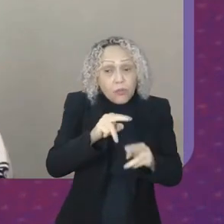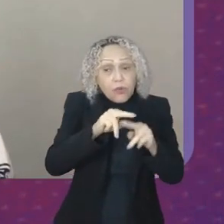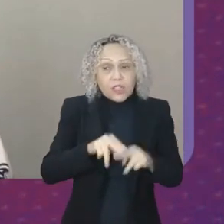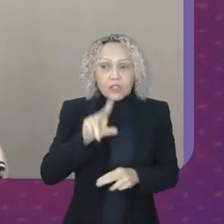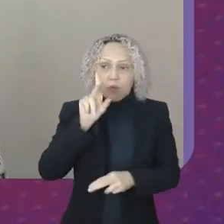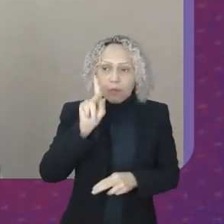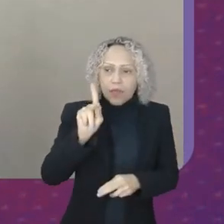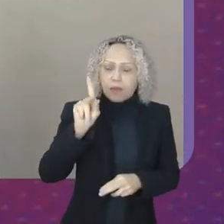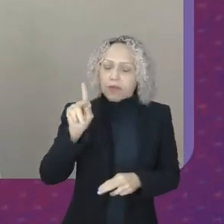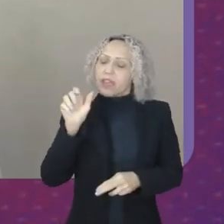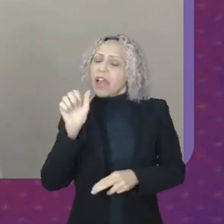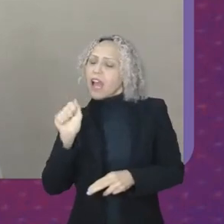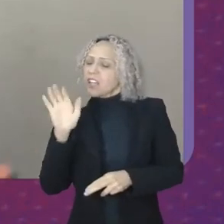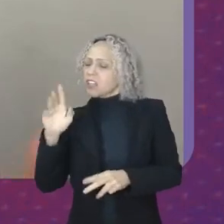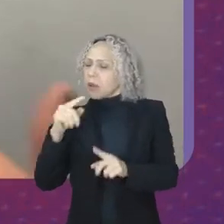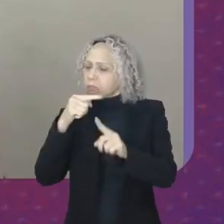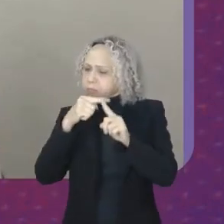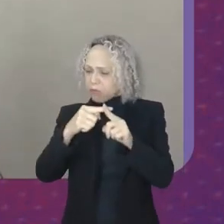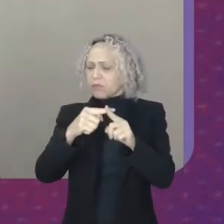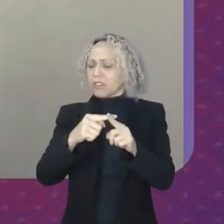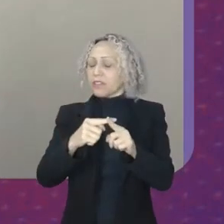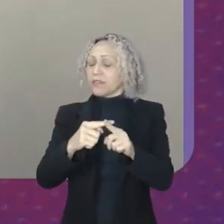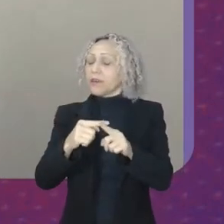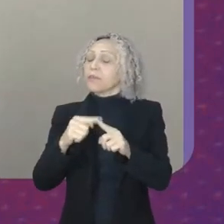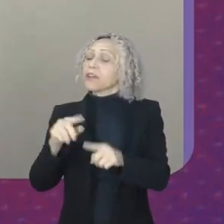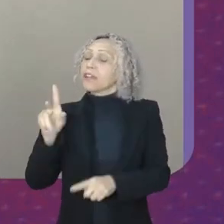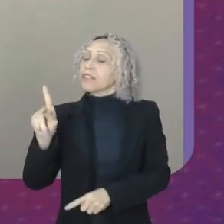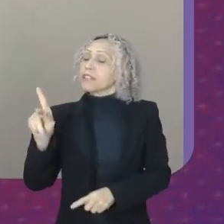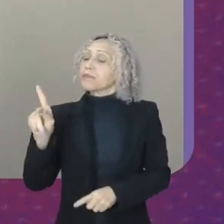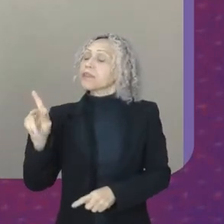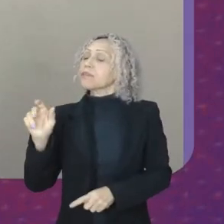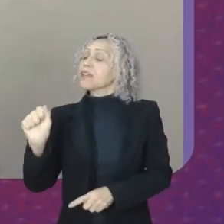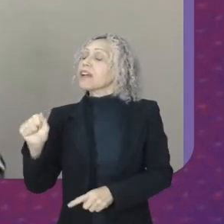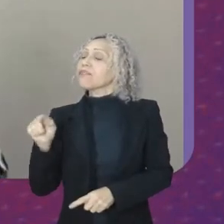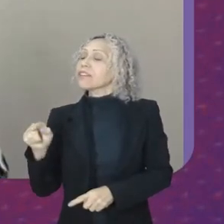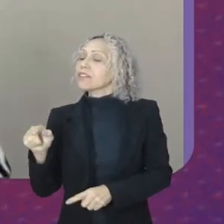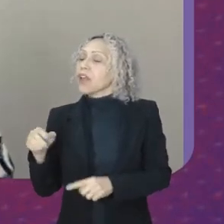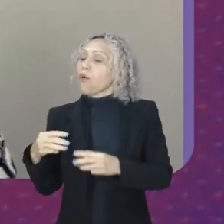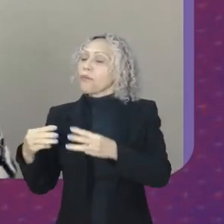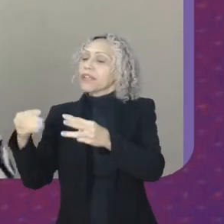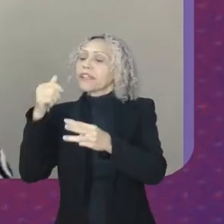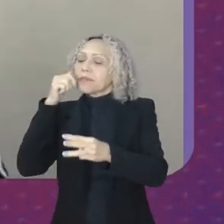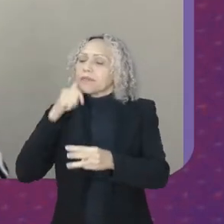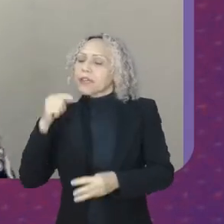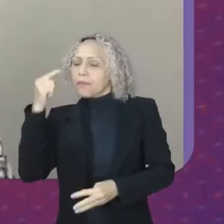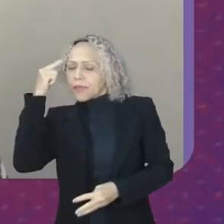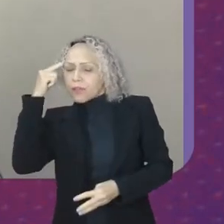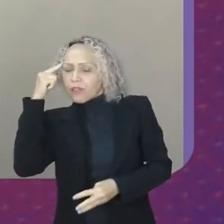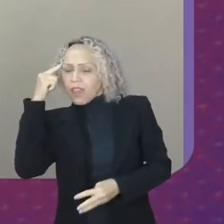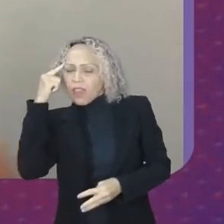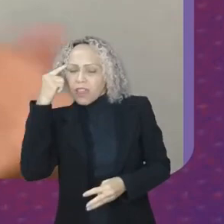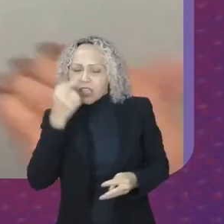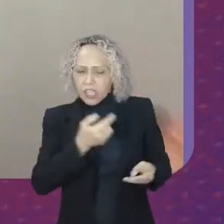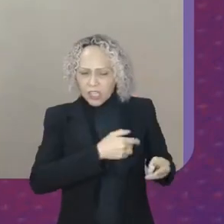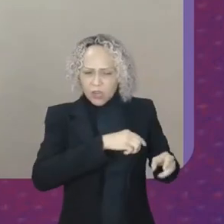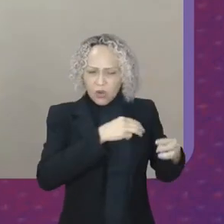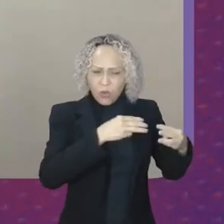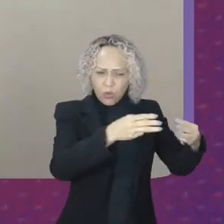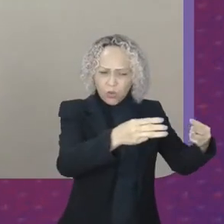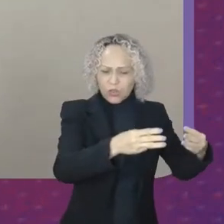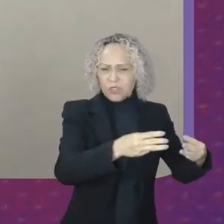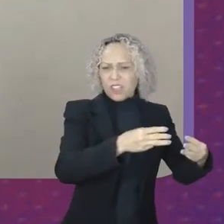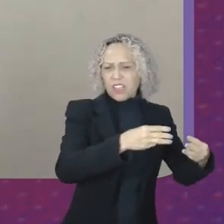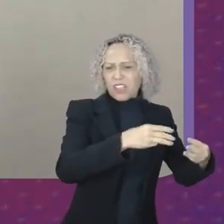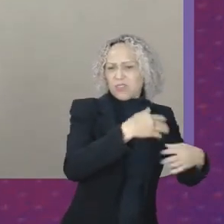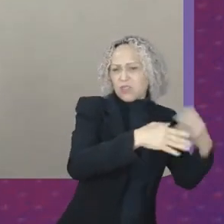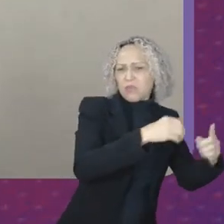os diversos ministérios olhassem conjuntamente para o seu planejamento estratégico, o seu